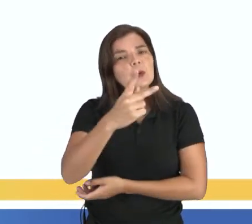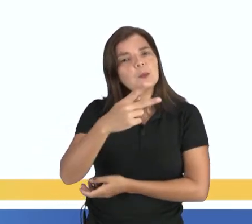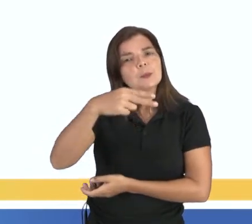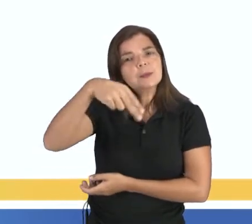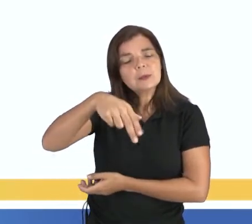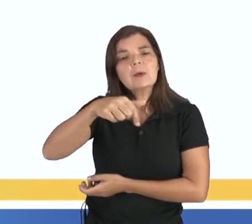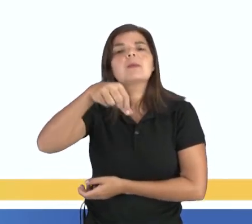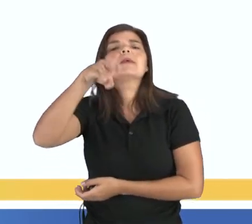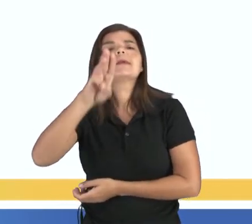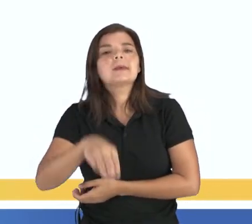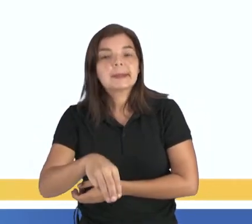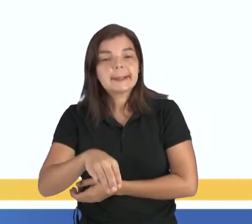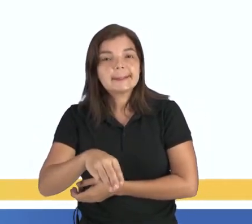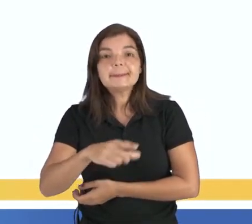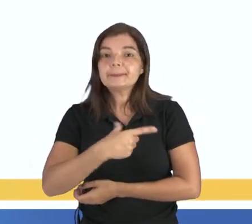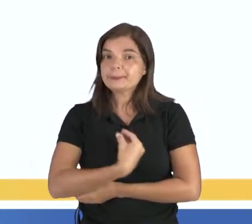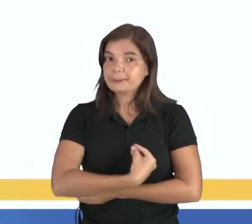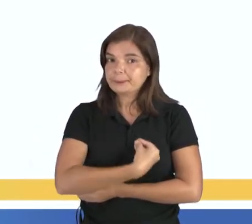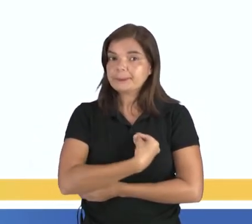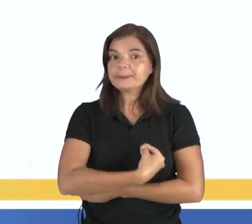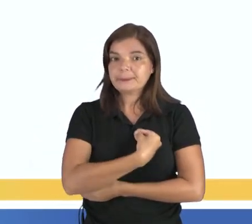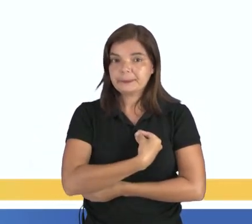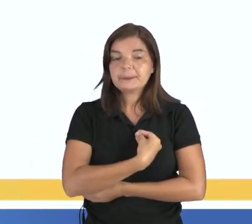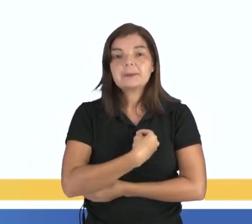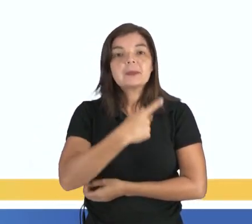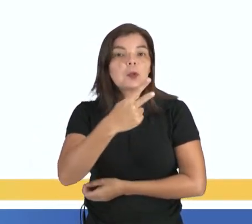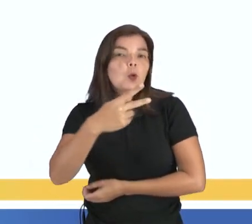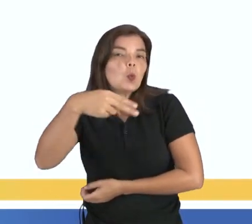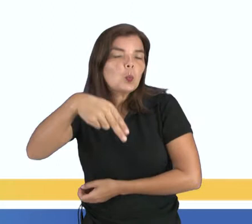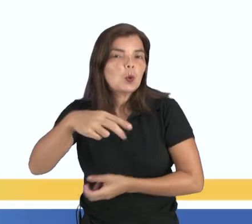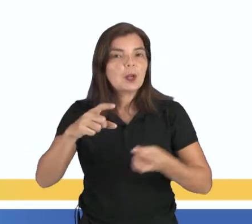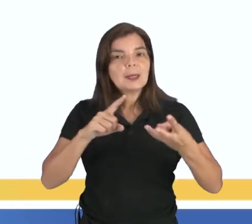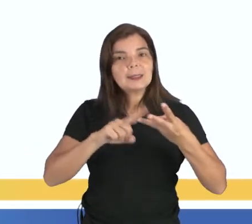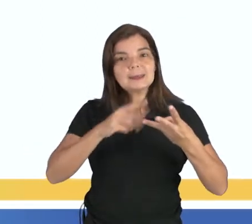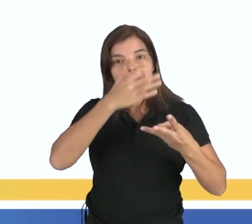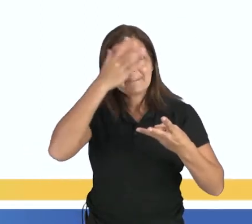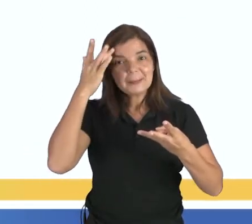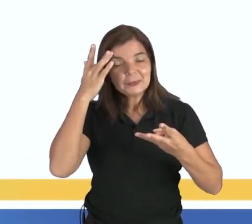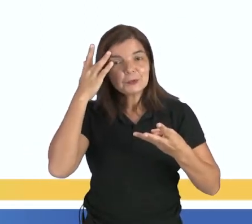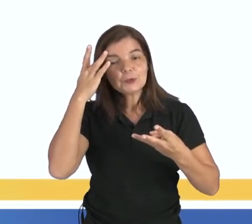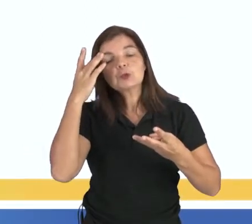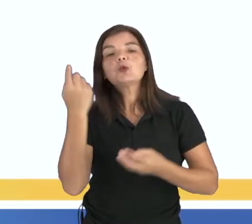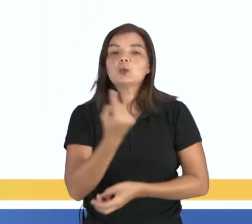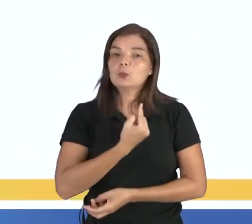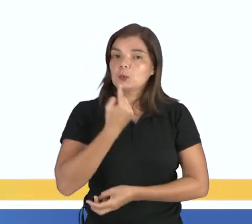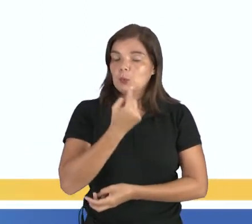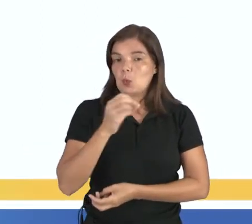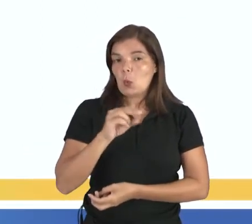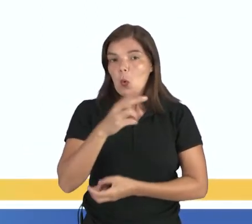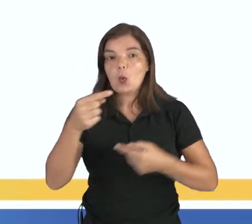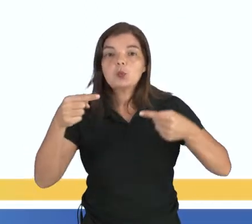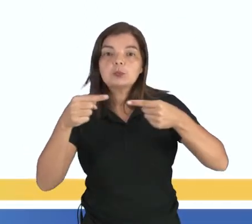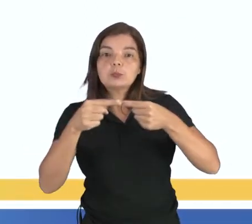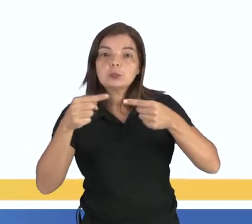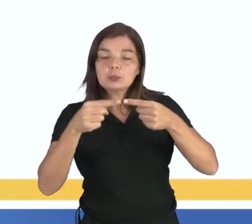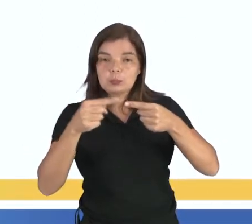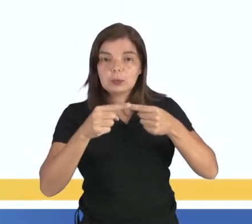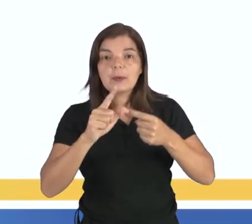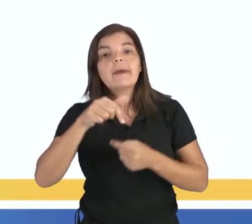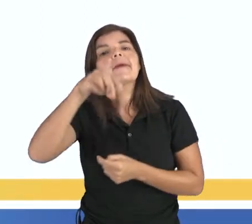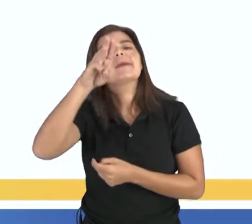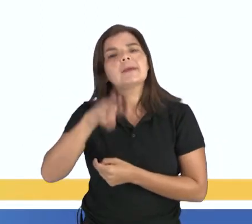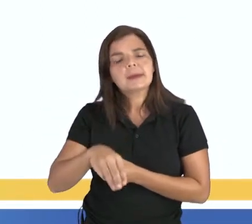relativo quem estiver lá, o pronome deve ser conjugado na terceira pessoa do singular ou pode concordar com o antecedente